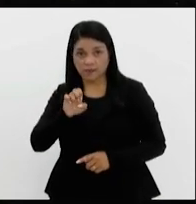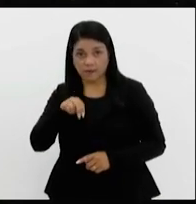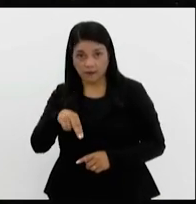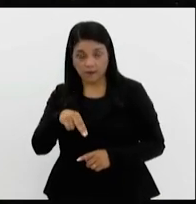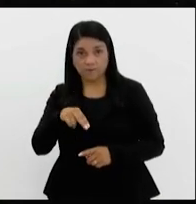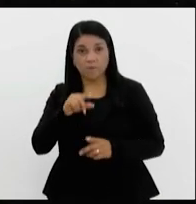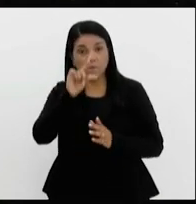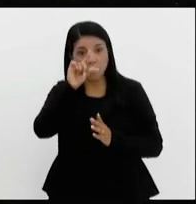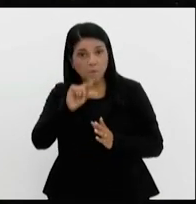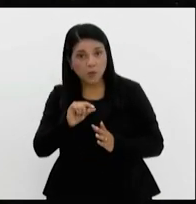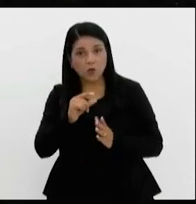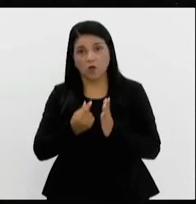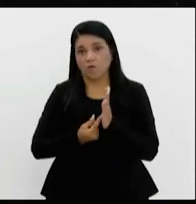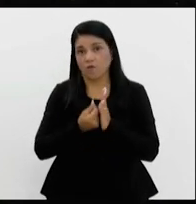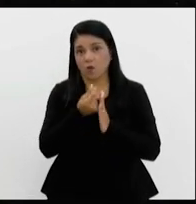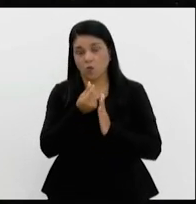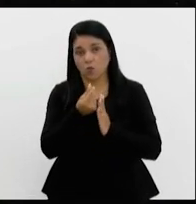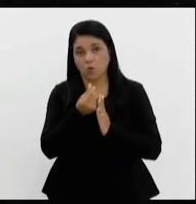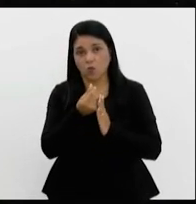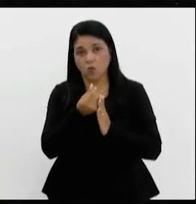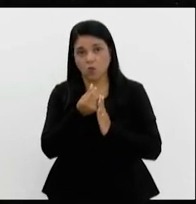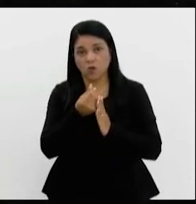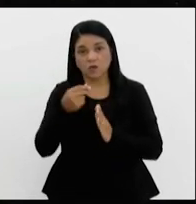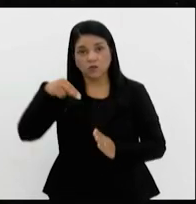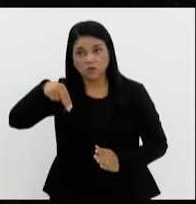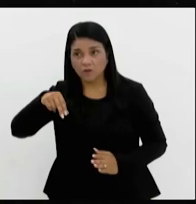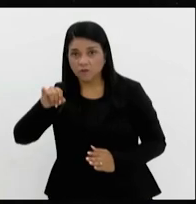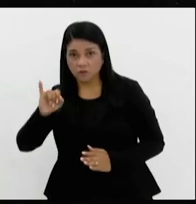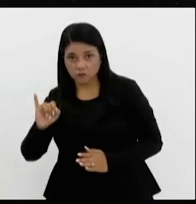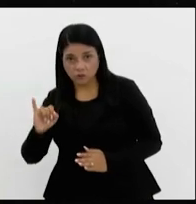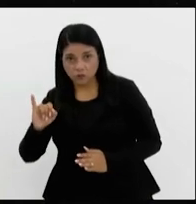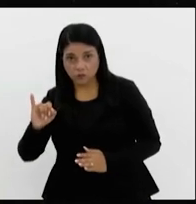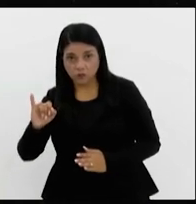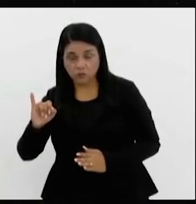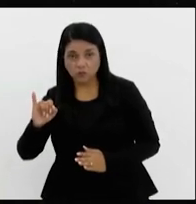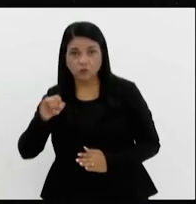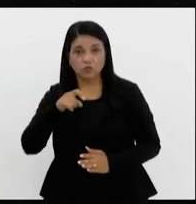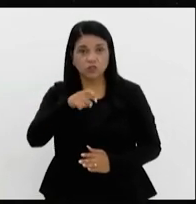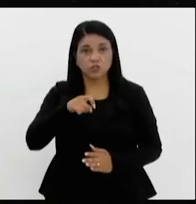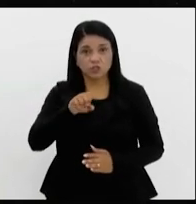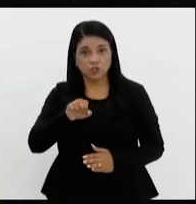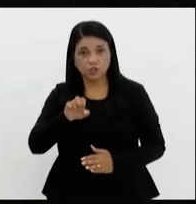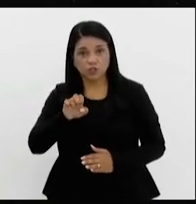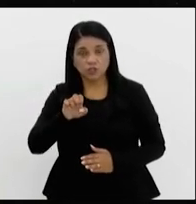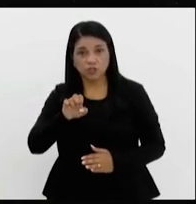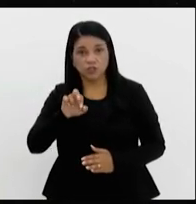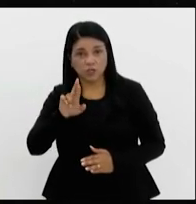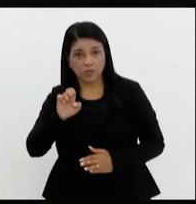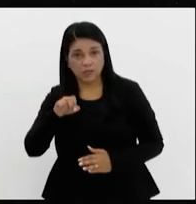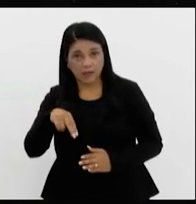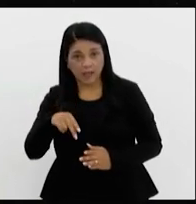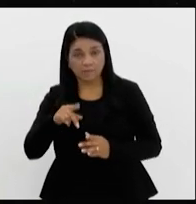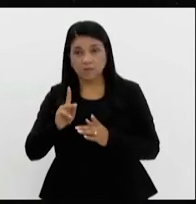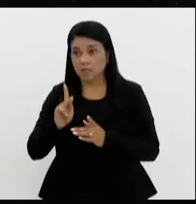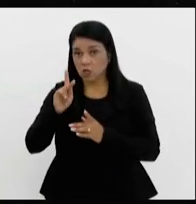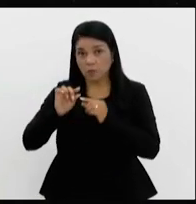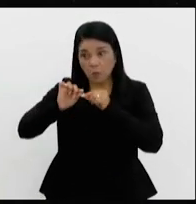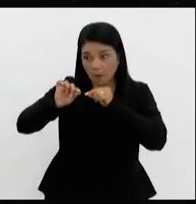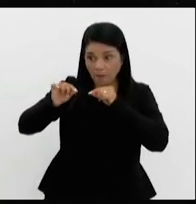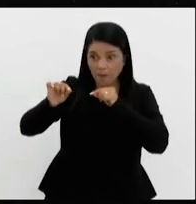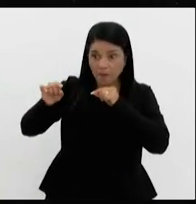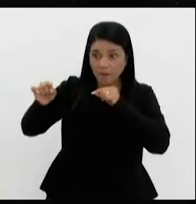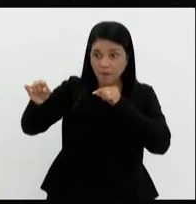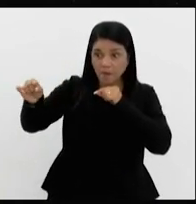Iguaçu. Não bate. Nova Iguaçu, Xerém, tem um KM muito maior do que Duque de